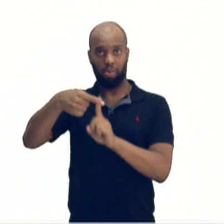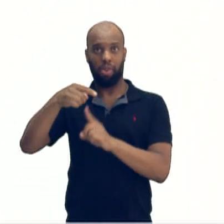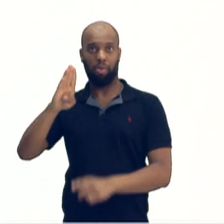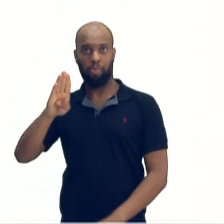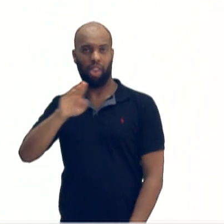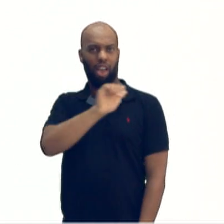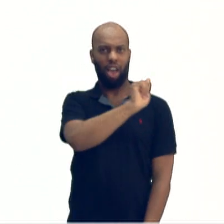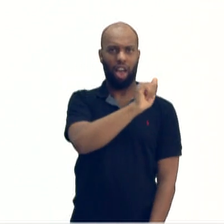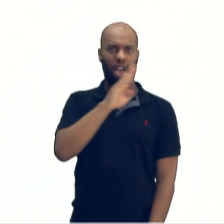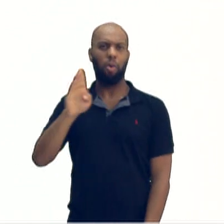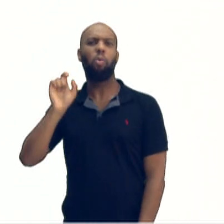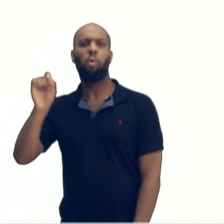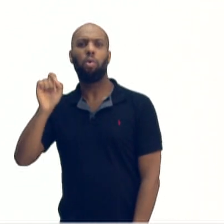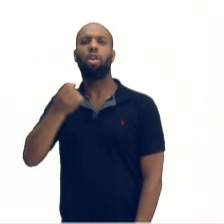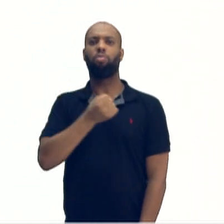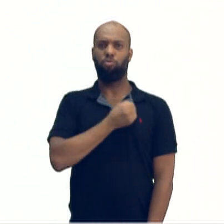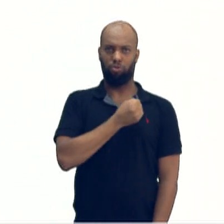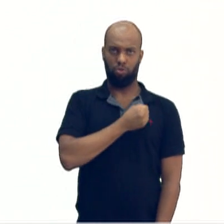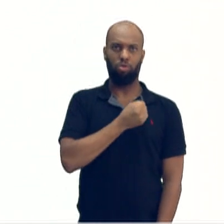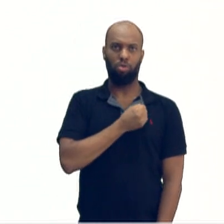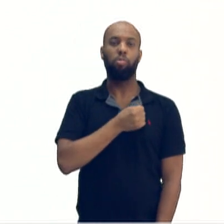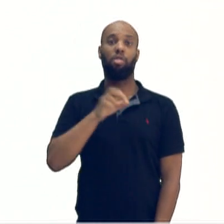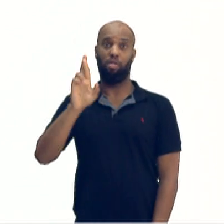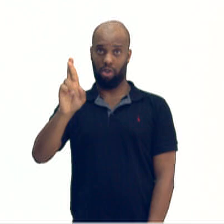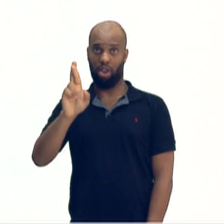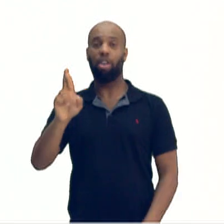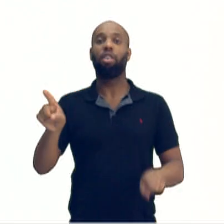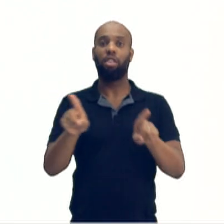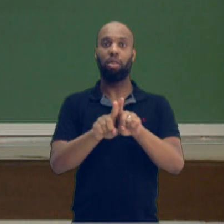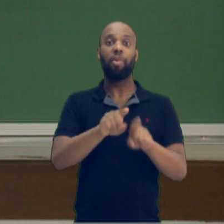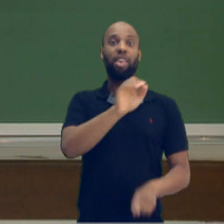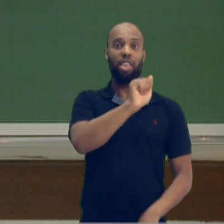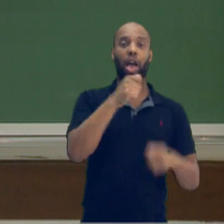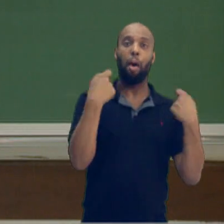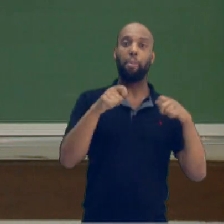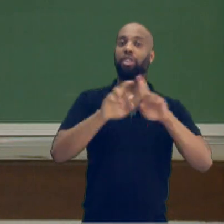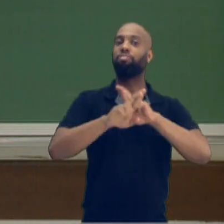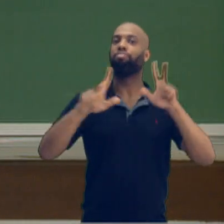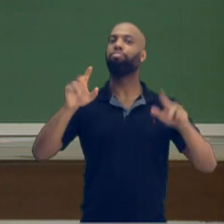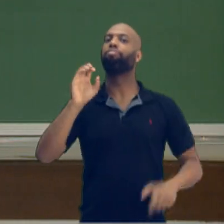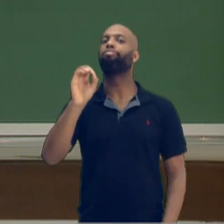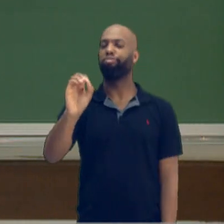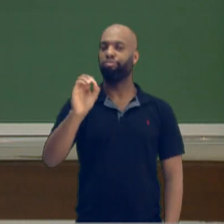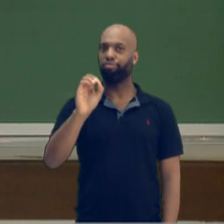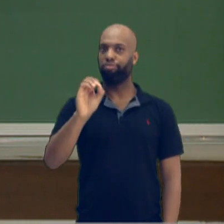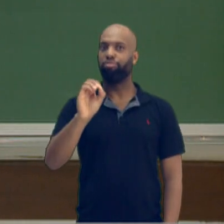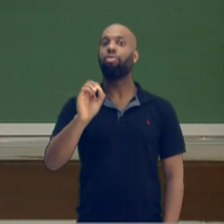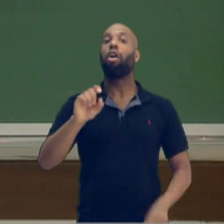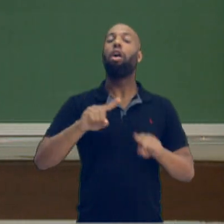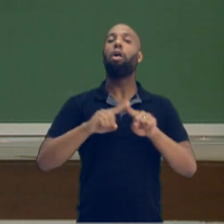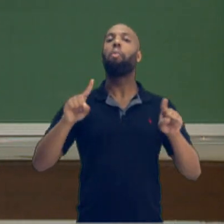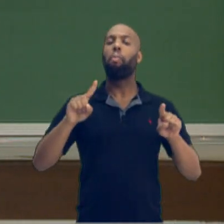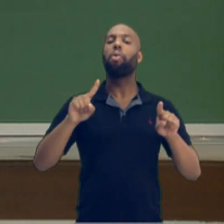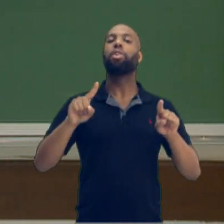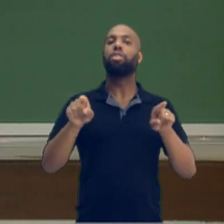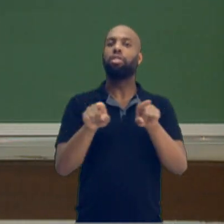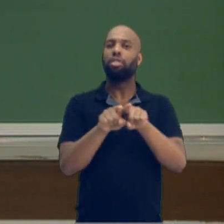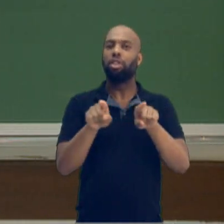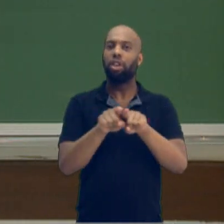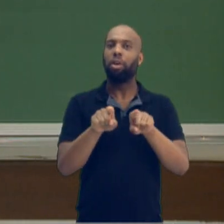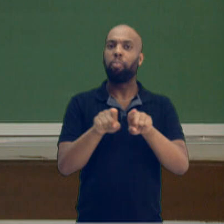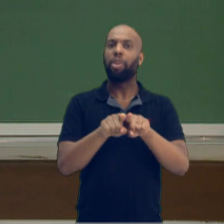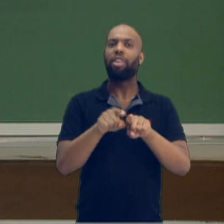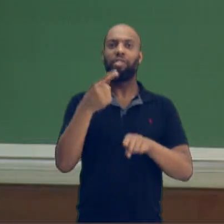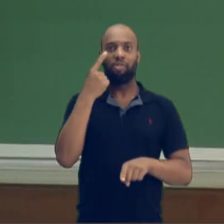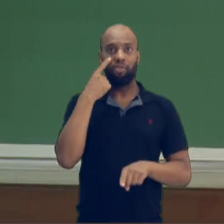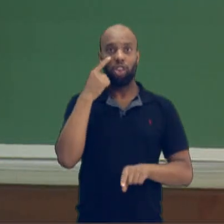o b são números reais e a diferente de zero, tá? Nada mais é do que aqui. Nós vamos